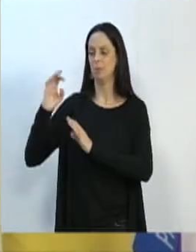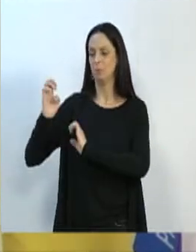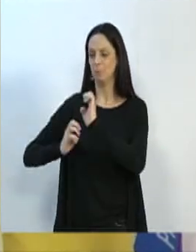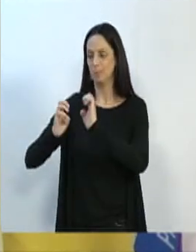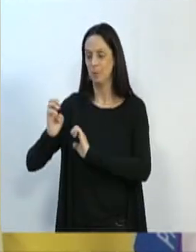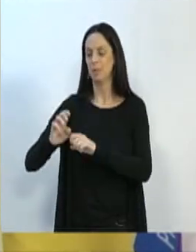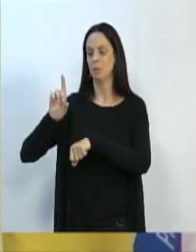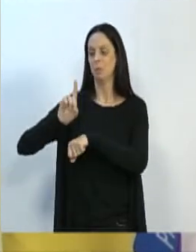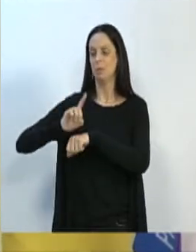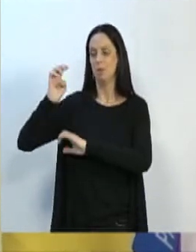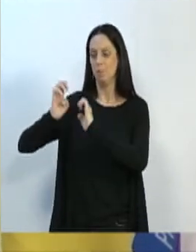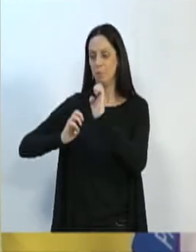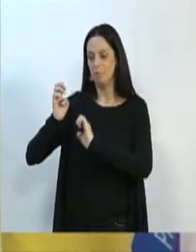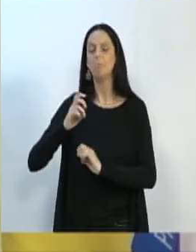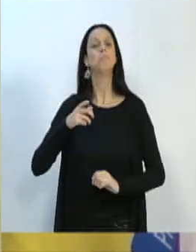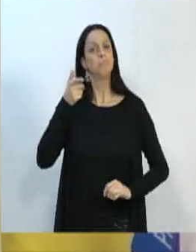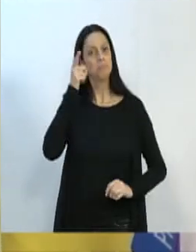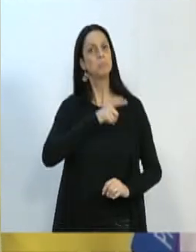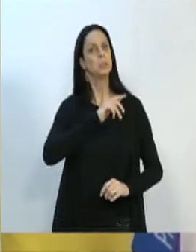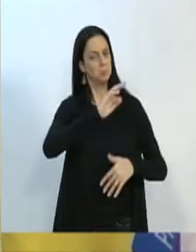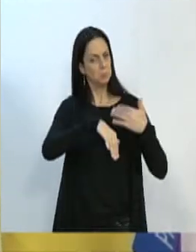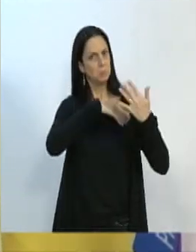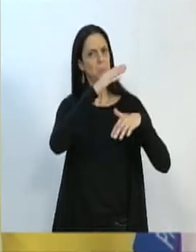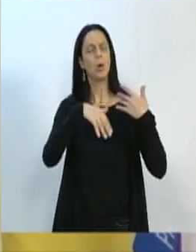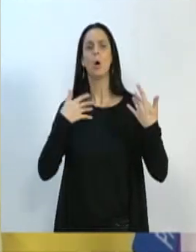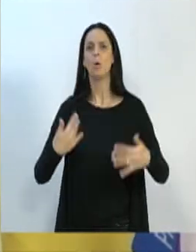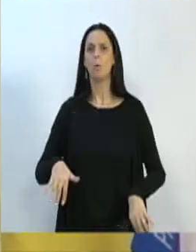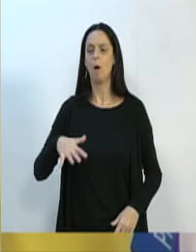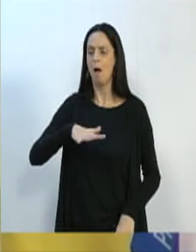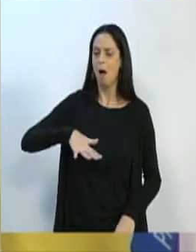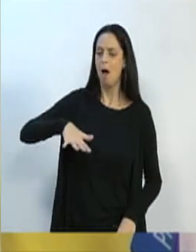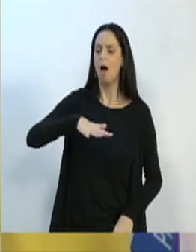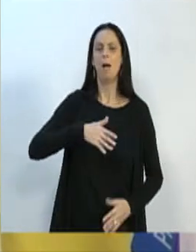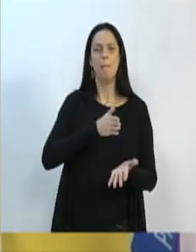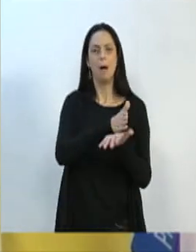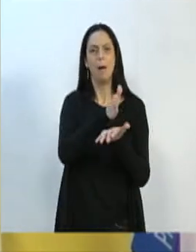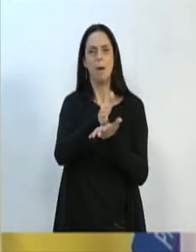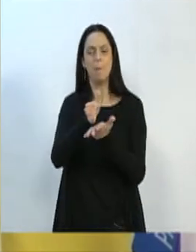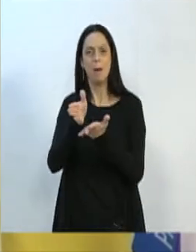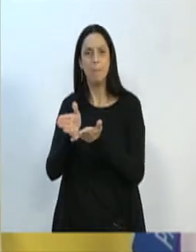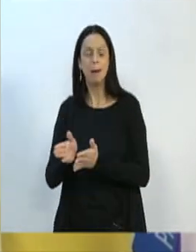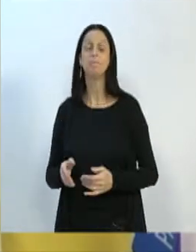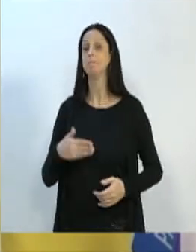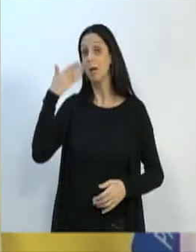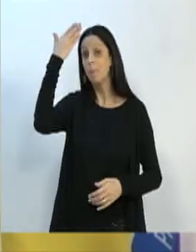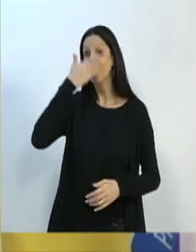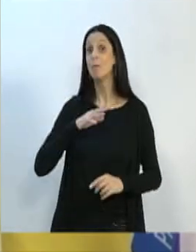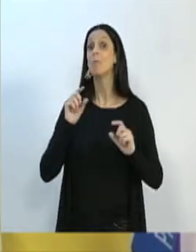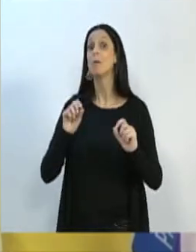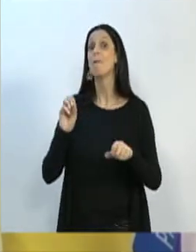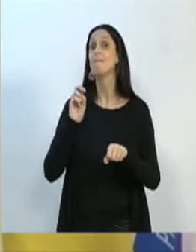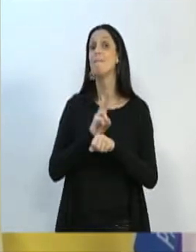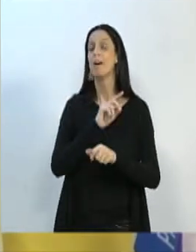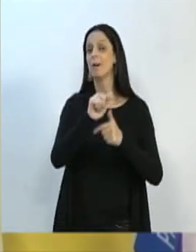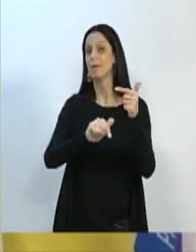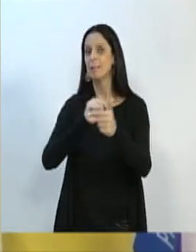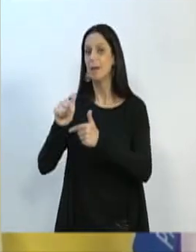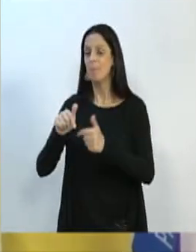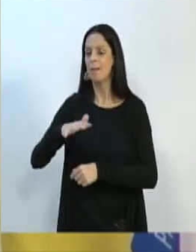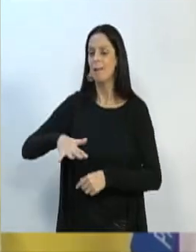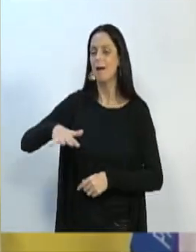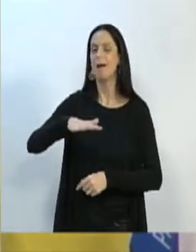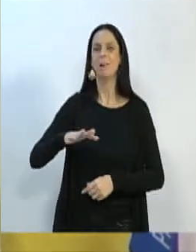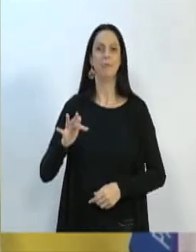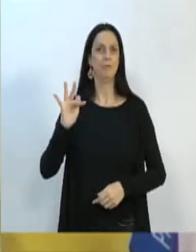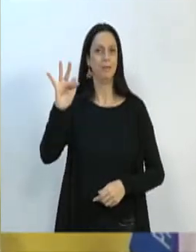com empreendedores e tivemos muito sucesso e diversas áreas né prova disso EA geração de empregos em Blumenau que se destaca no âmbito